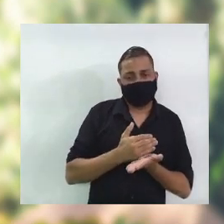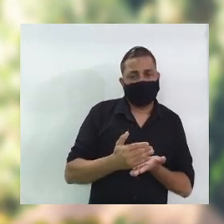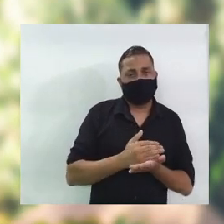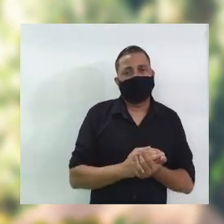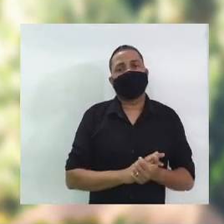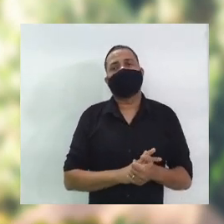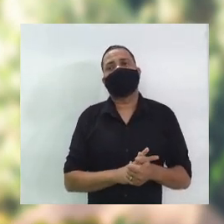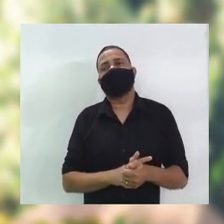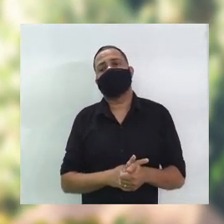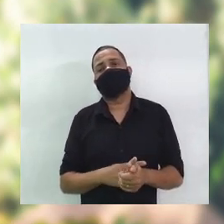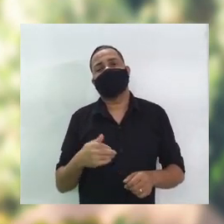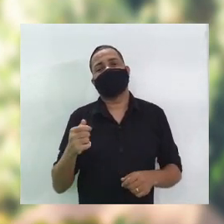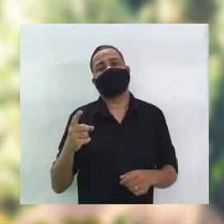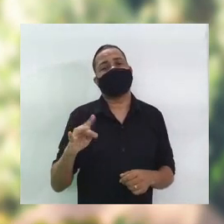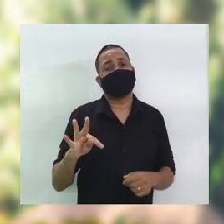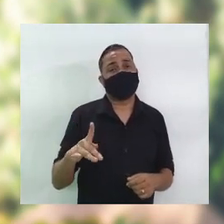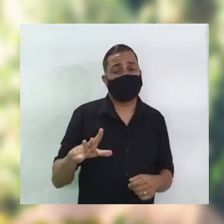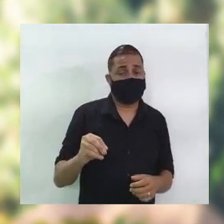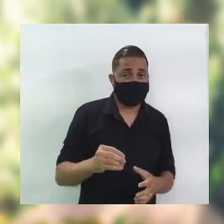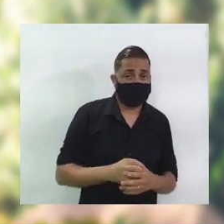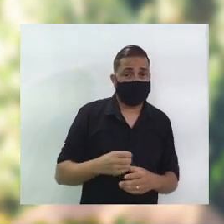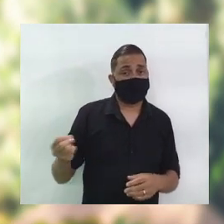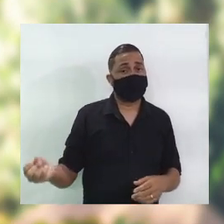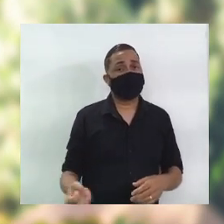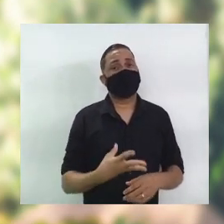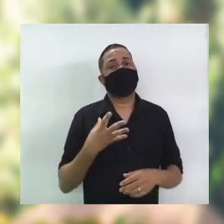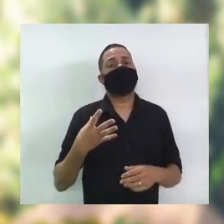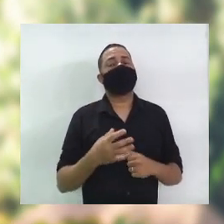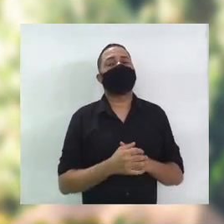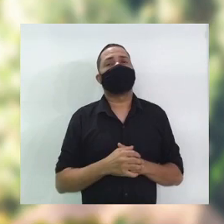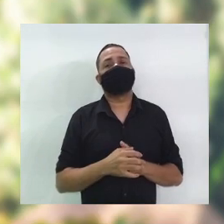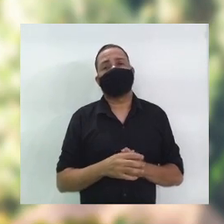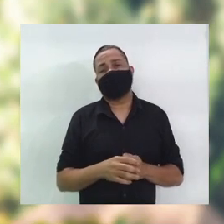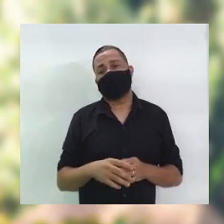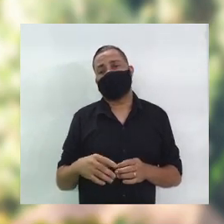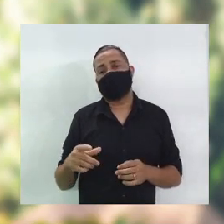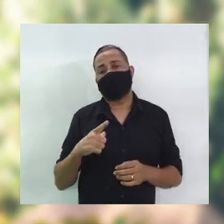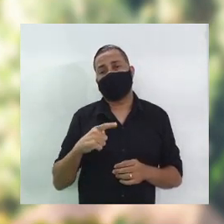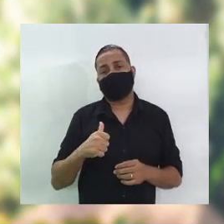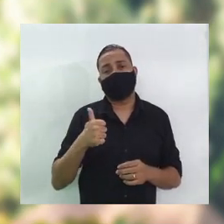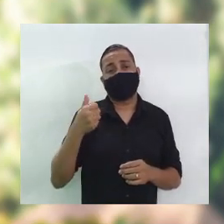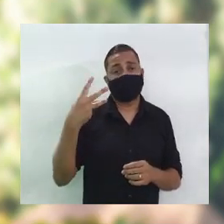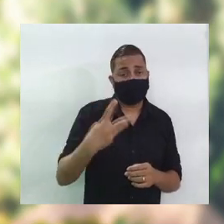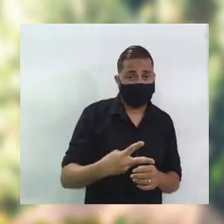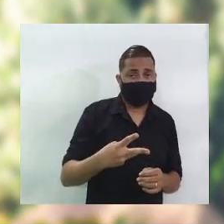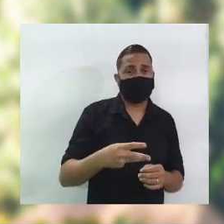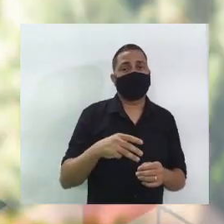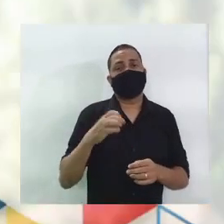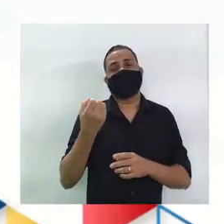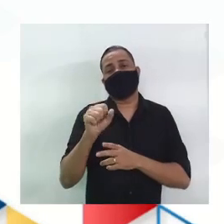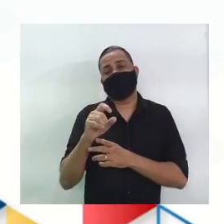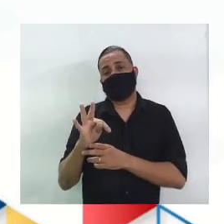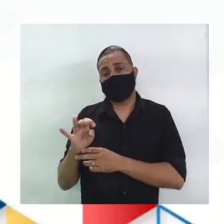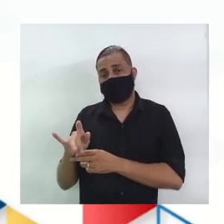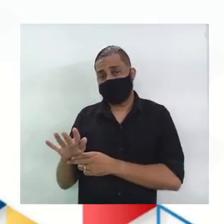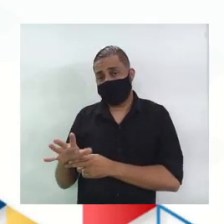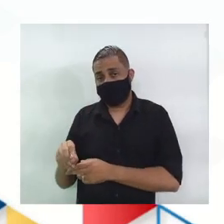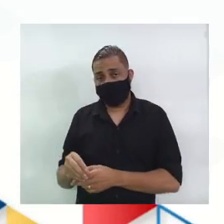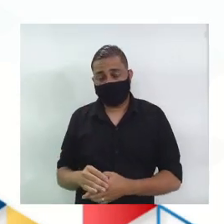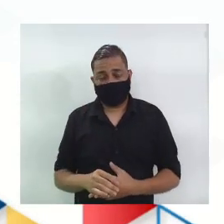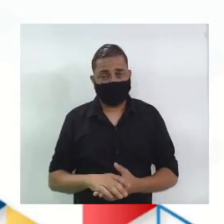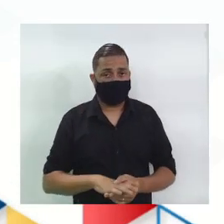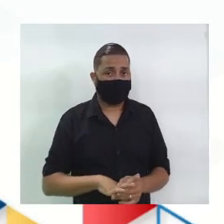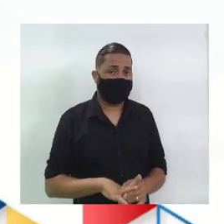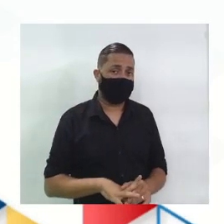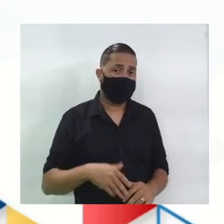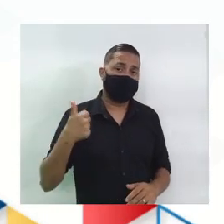um adepto, certo? De um membro, de um novo membro? Há 3 estágios. Na tela nós temos aqui.